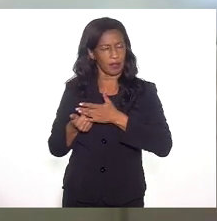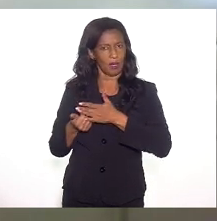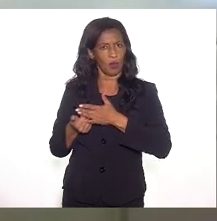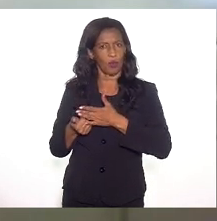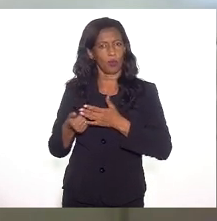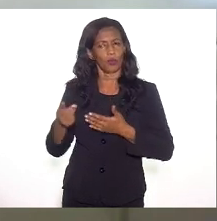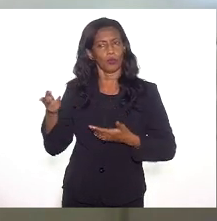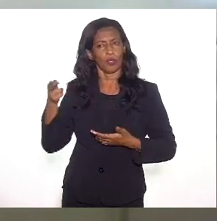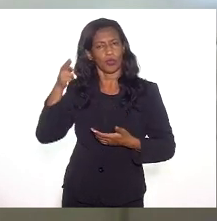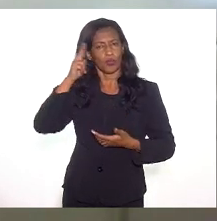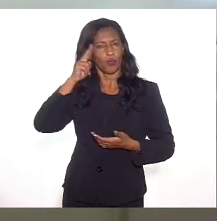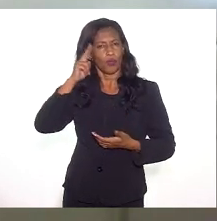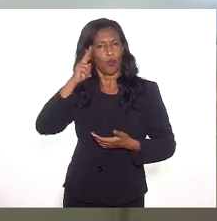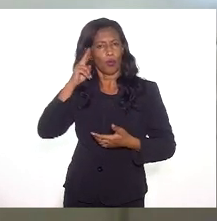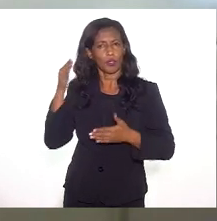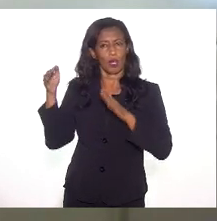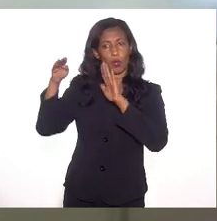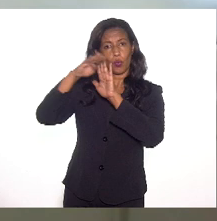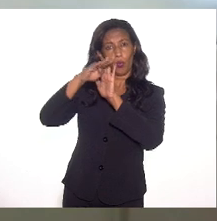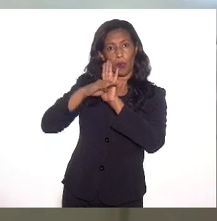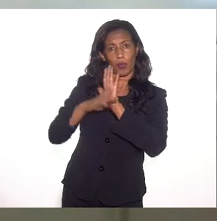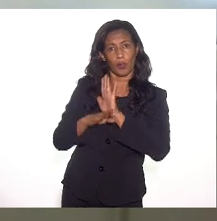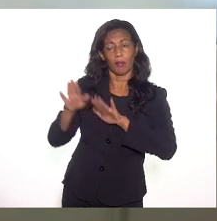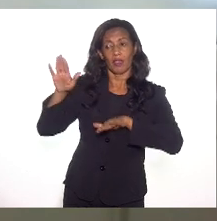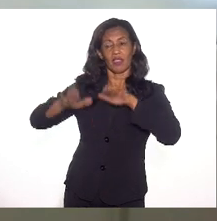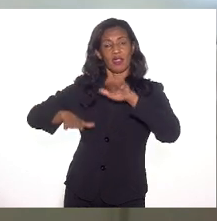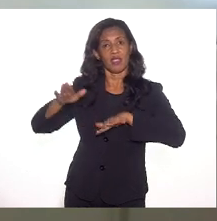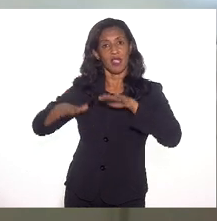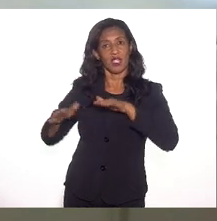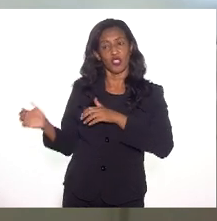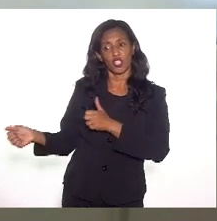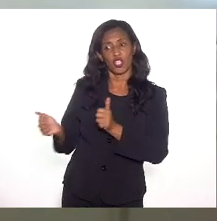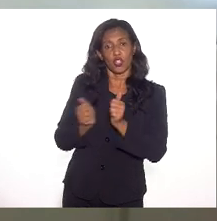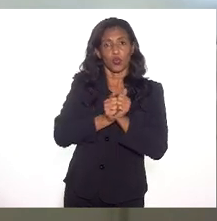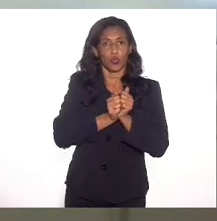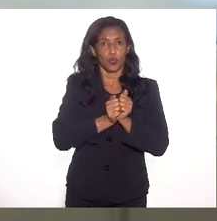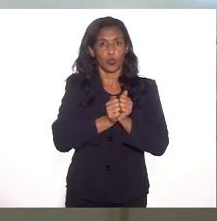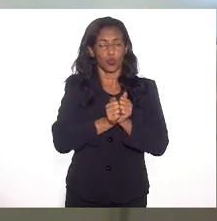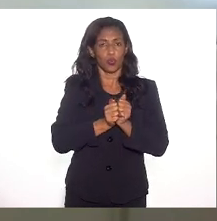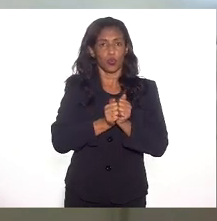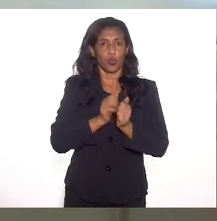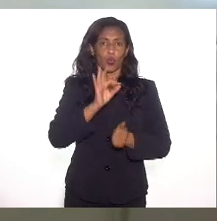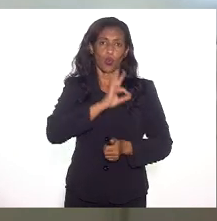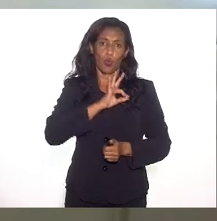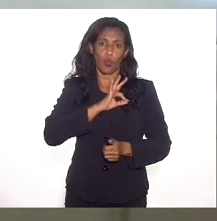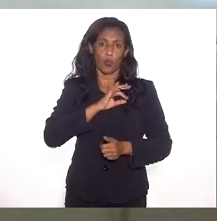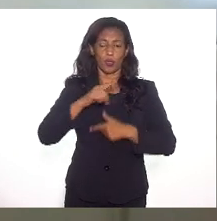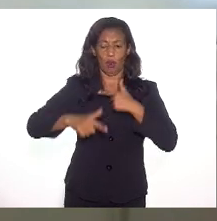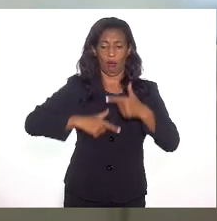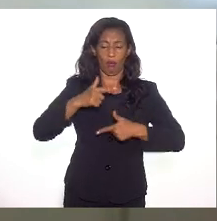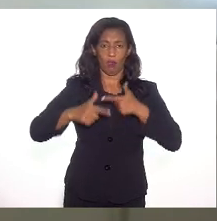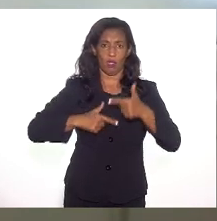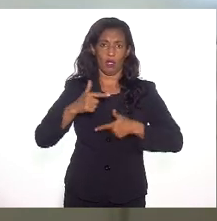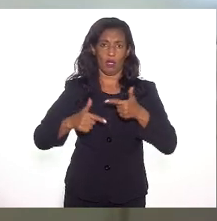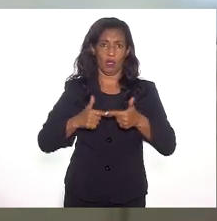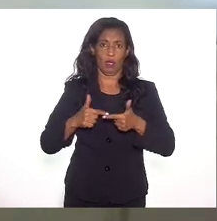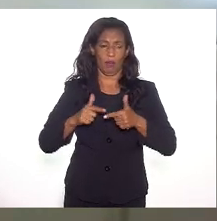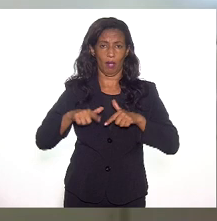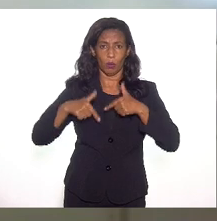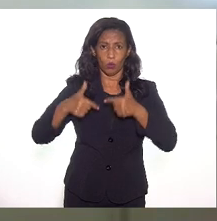Forças Armadas no programa, desde que acompanhado de policial da ativa e sem exercício na atividade fim do programa.